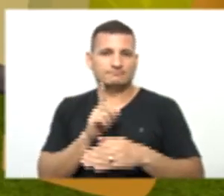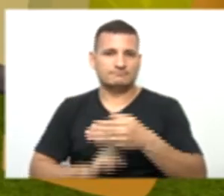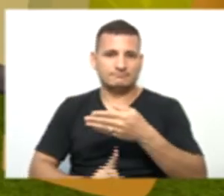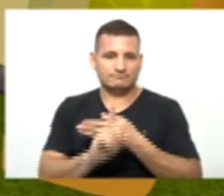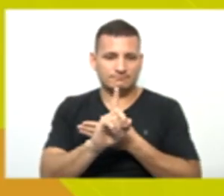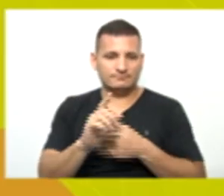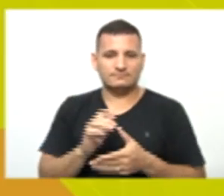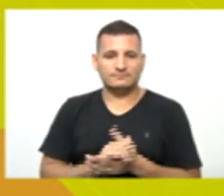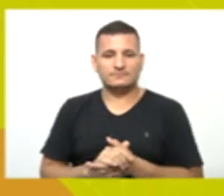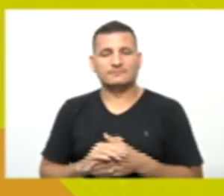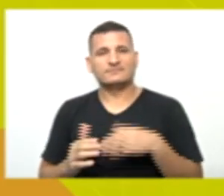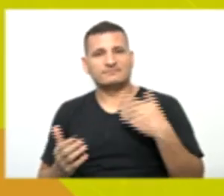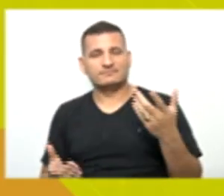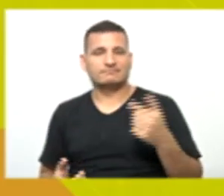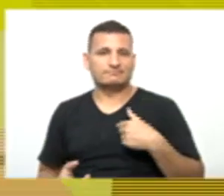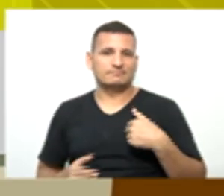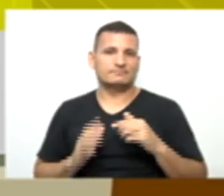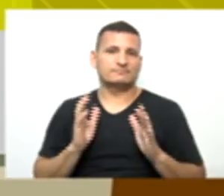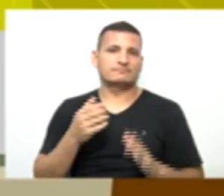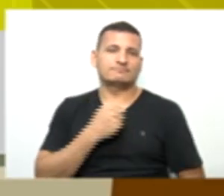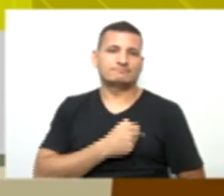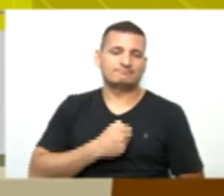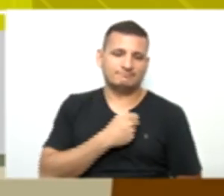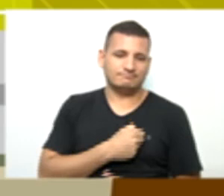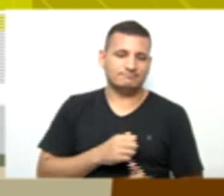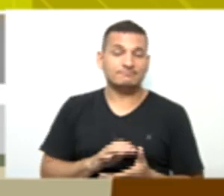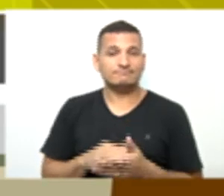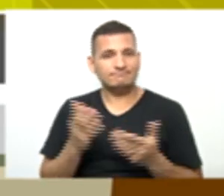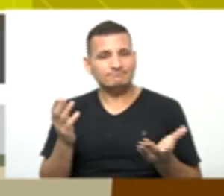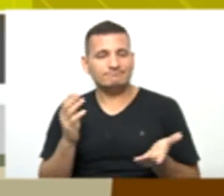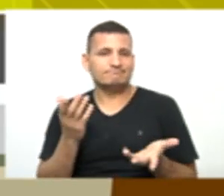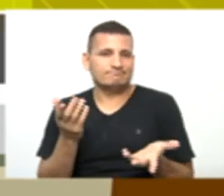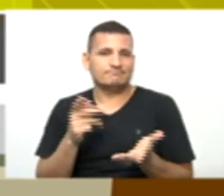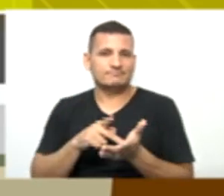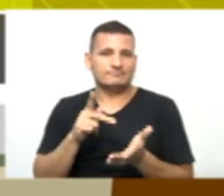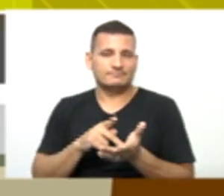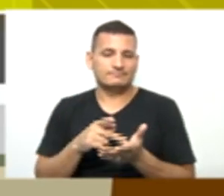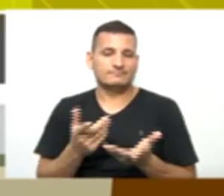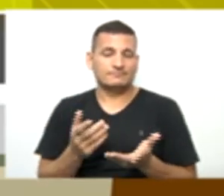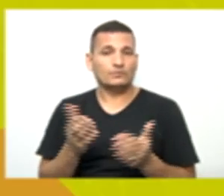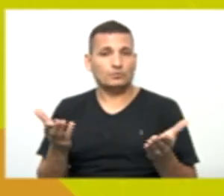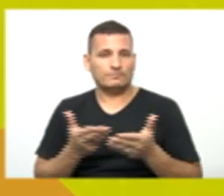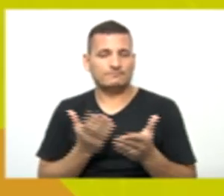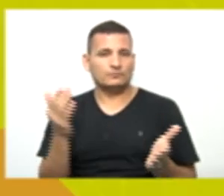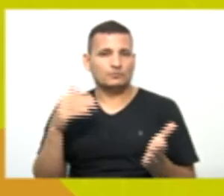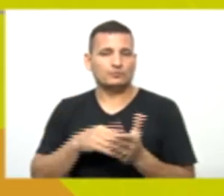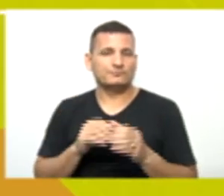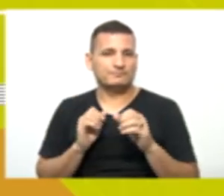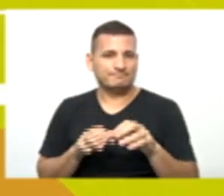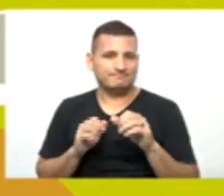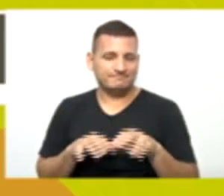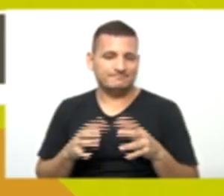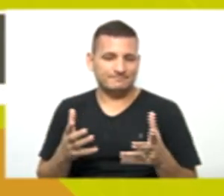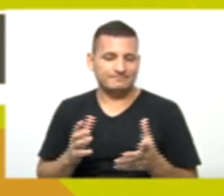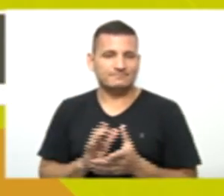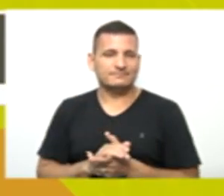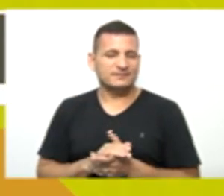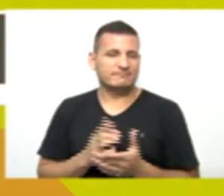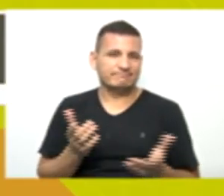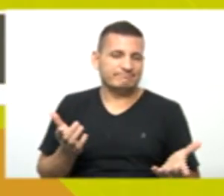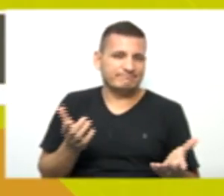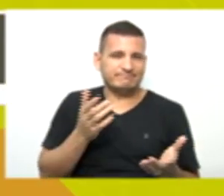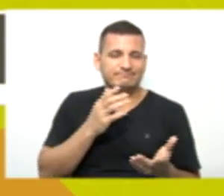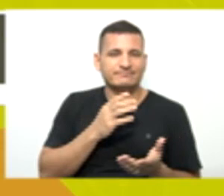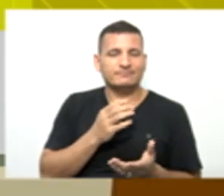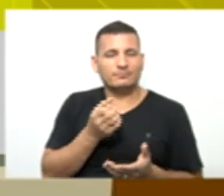Ah, Tec, já estou com saudade. Pois é. Essa é a nossa última aula. Ah, que pena, é tão bom aprender